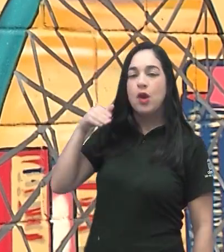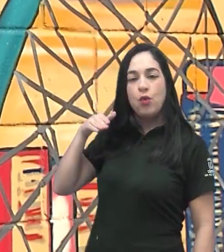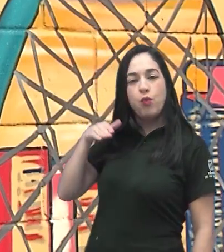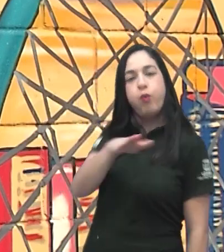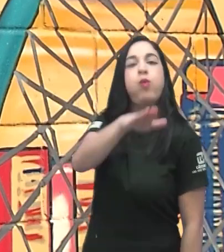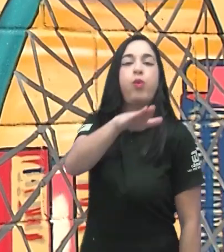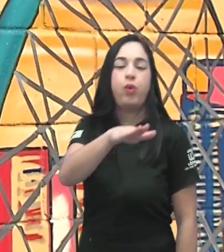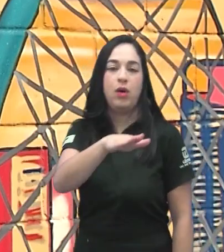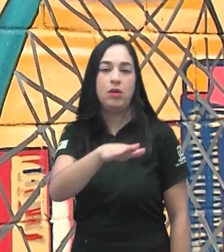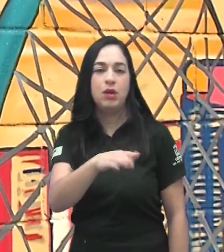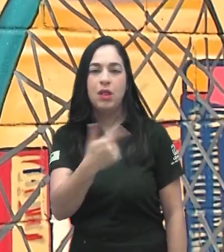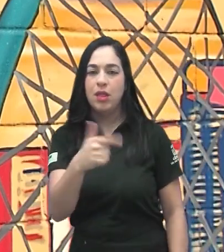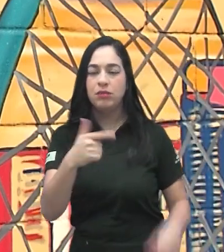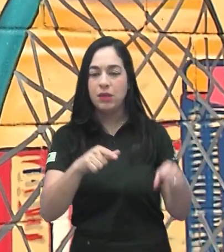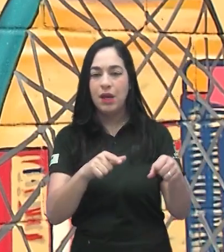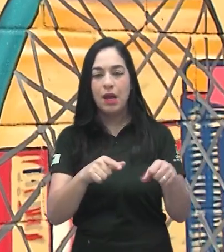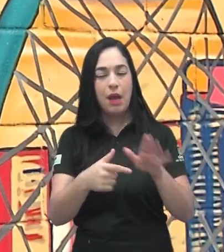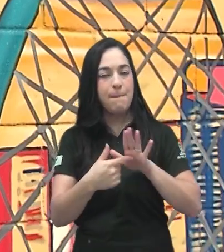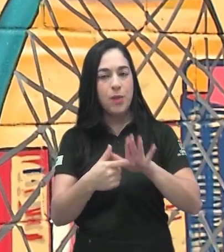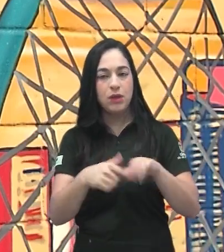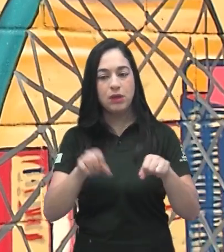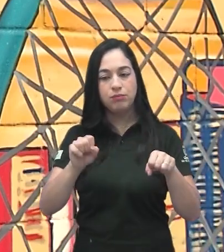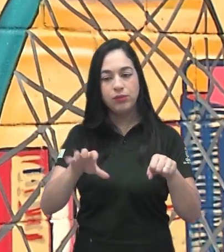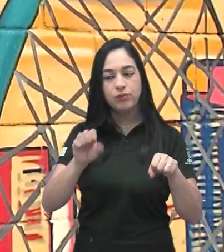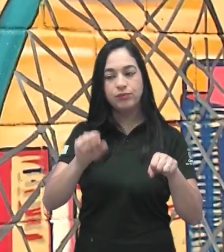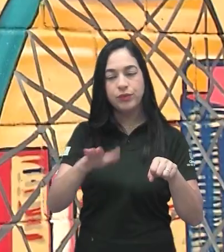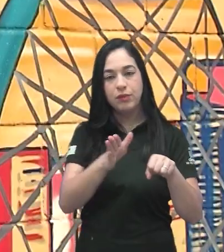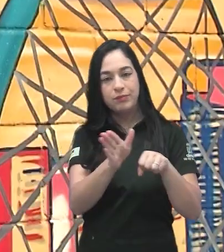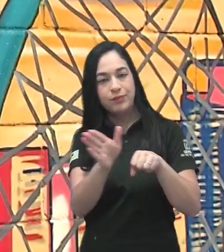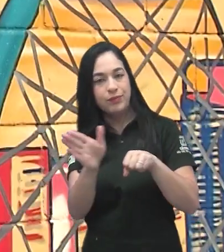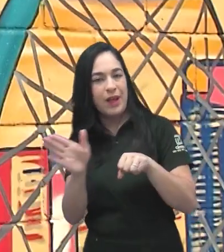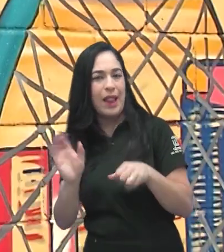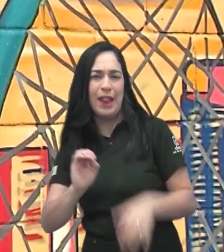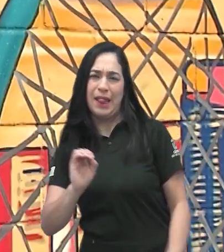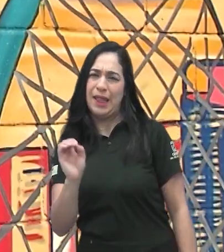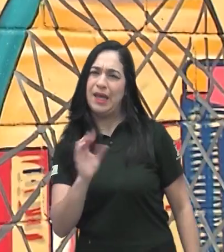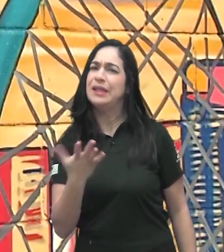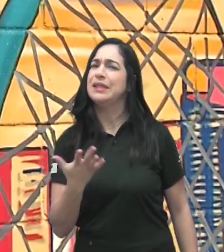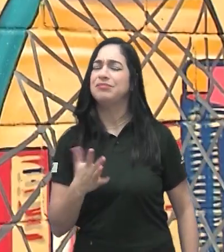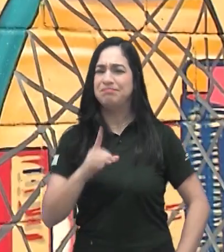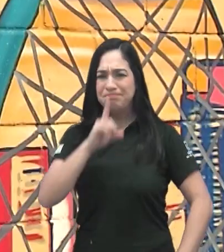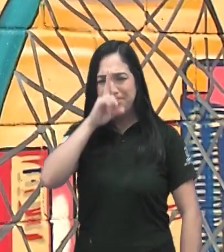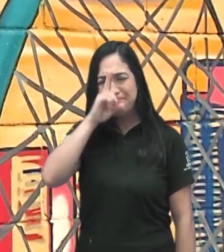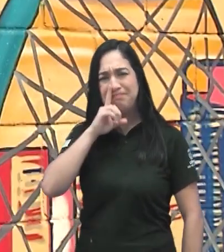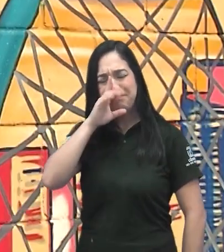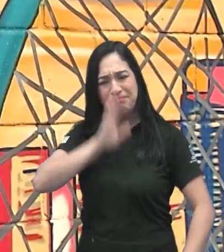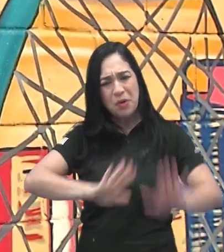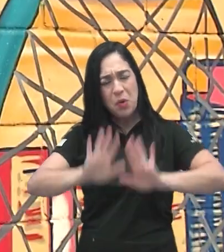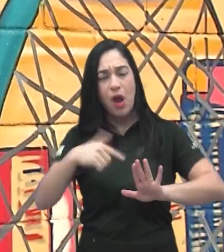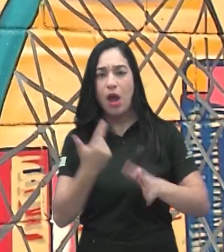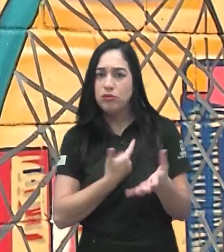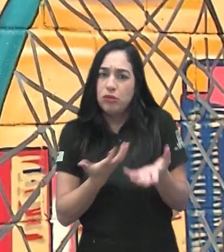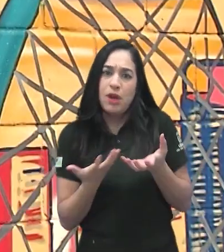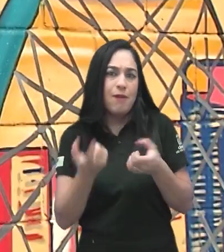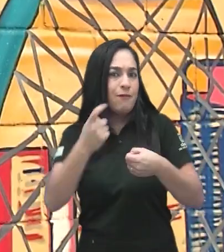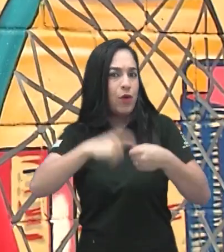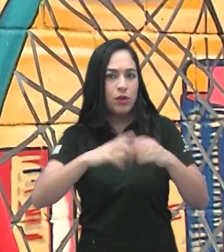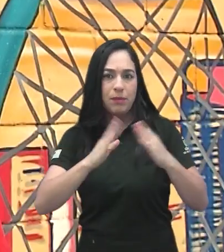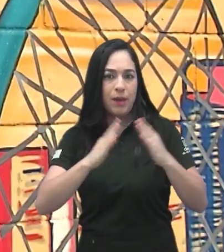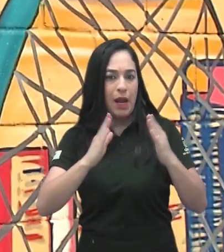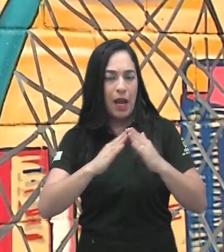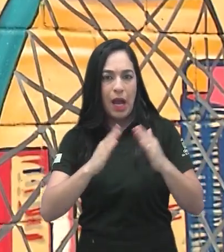vermelho, não sinaliza uma conversão, né? E isso daí gera uma complicação muito grande, né? Porque a gente quer voltar para